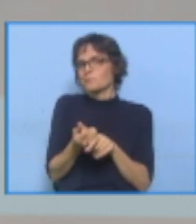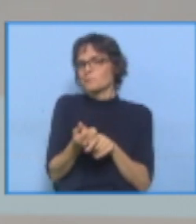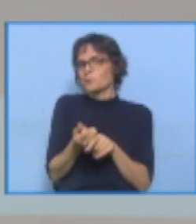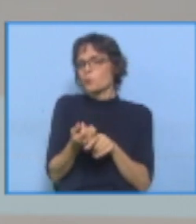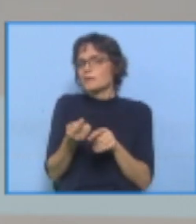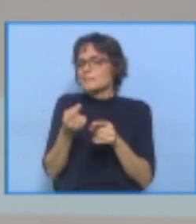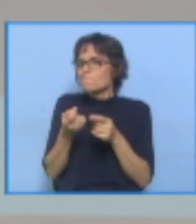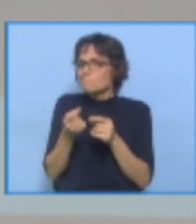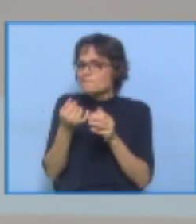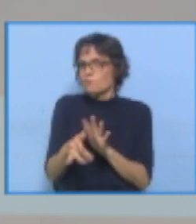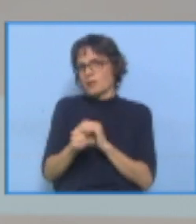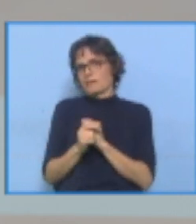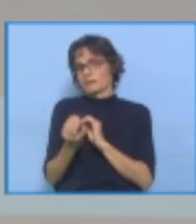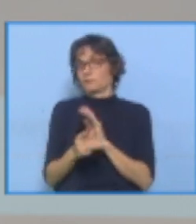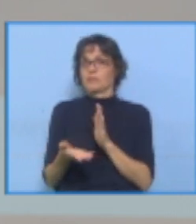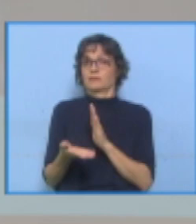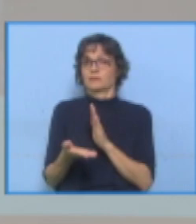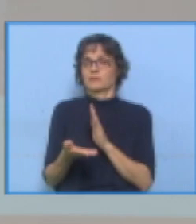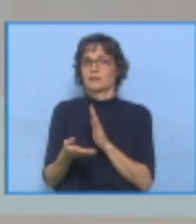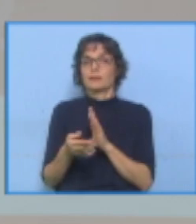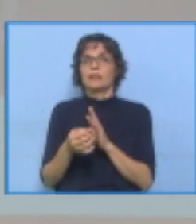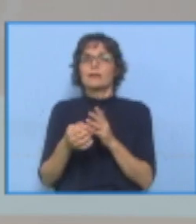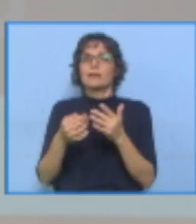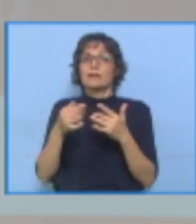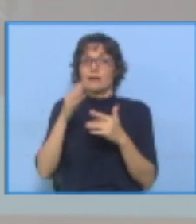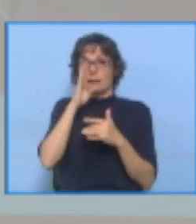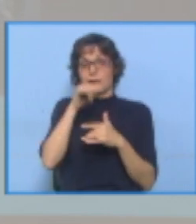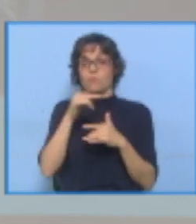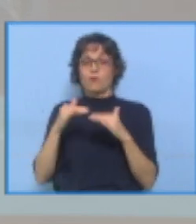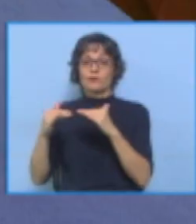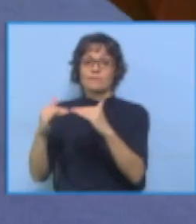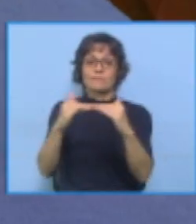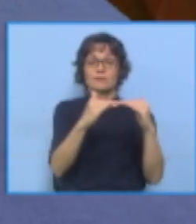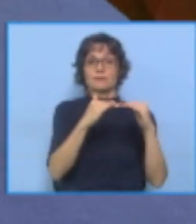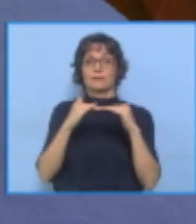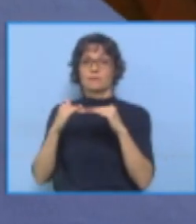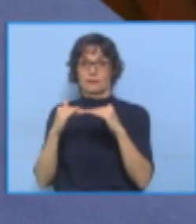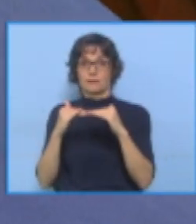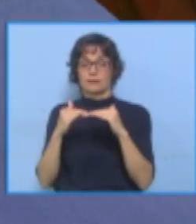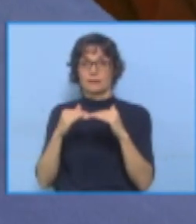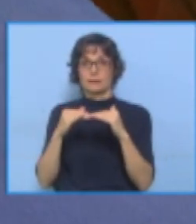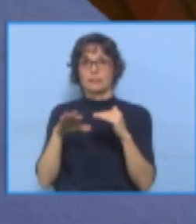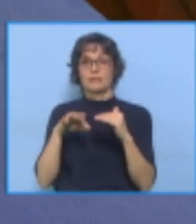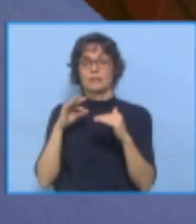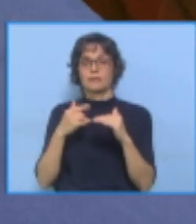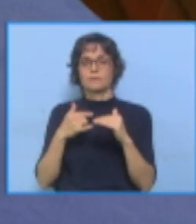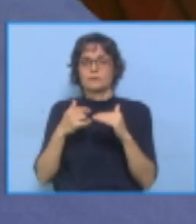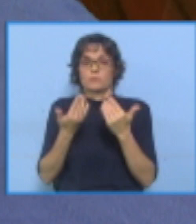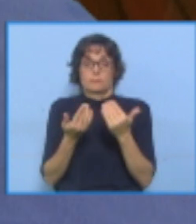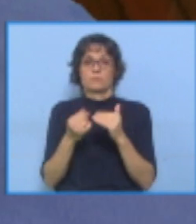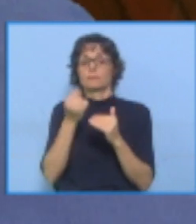Em pé de igualdade, não é? Como se costuma dizer, estavam em pé de igualdade, escolhe-se o amigo.